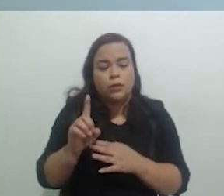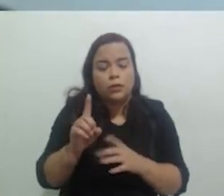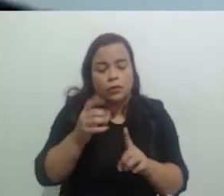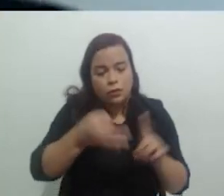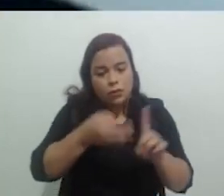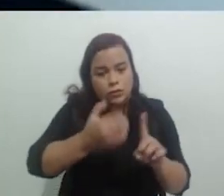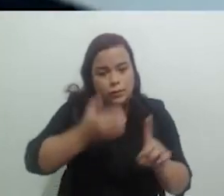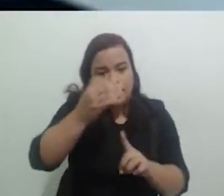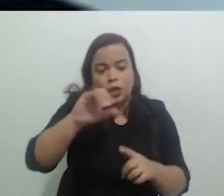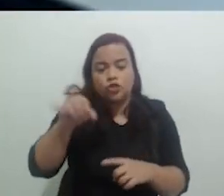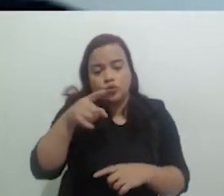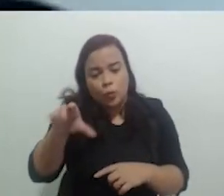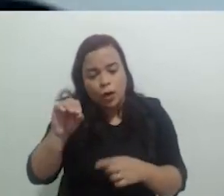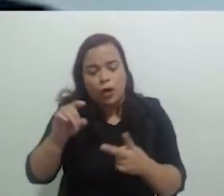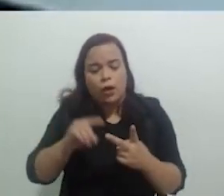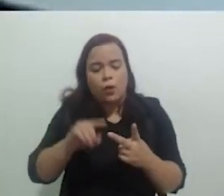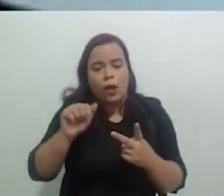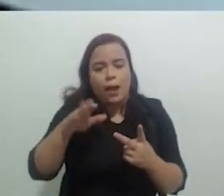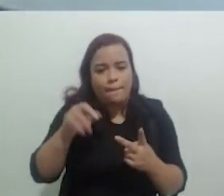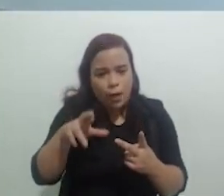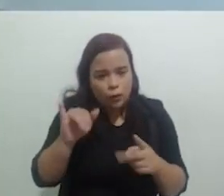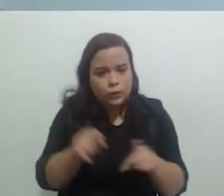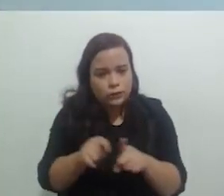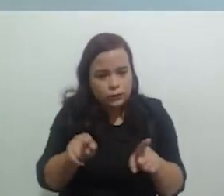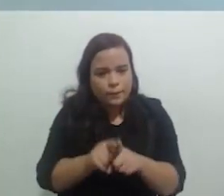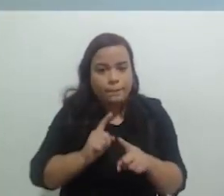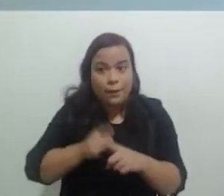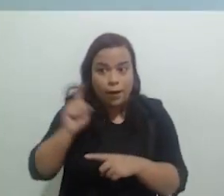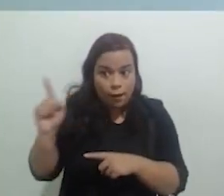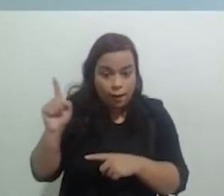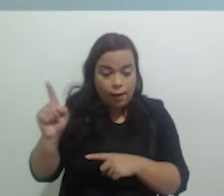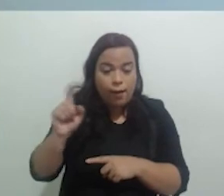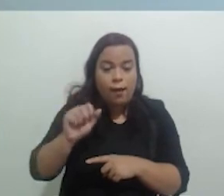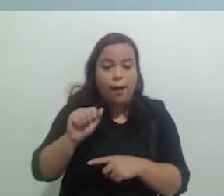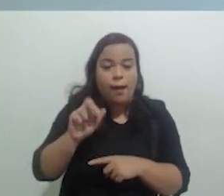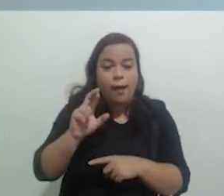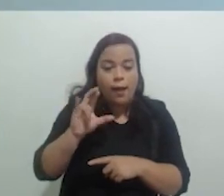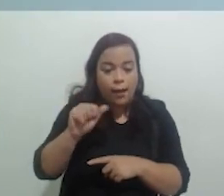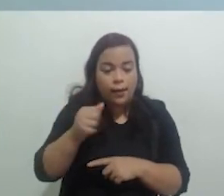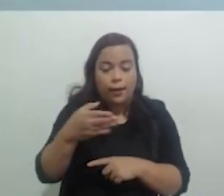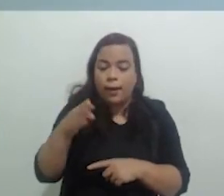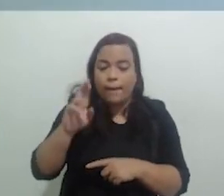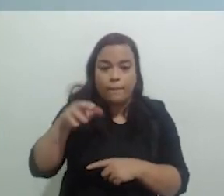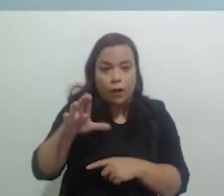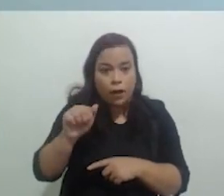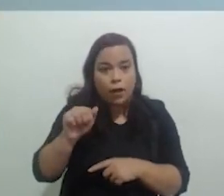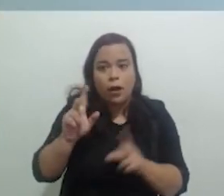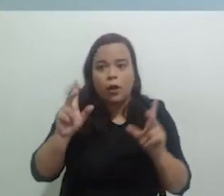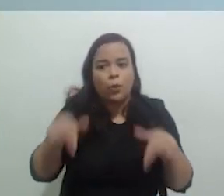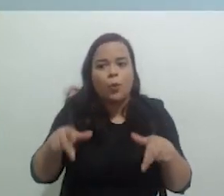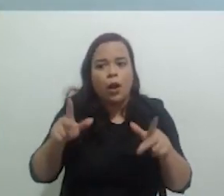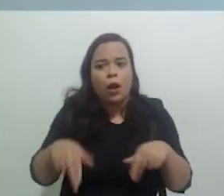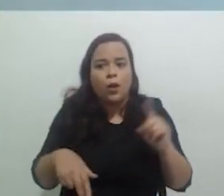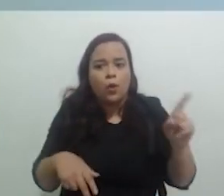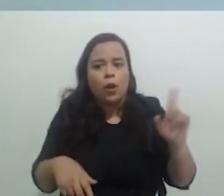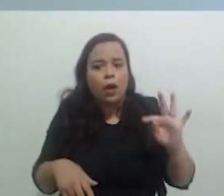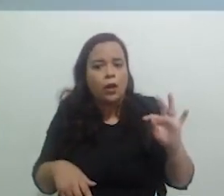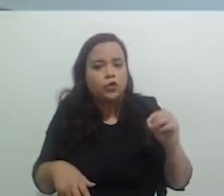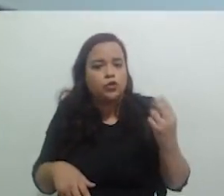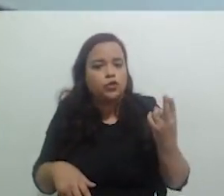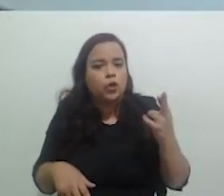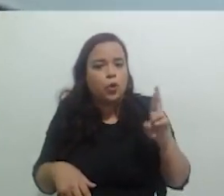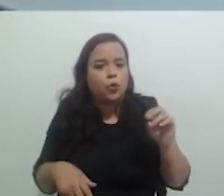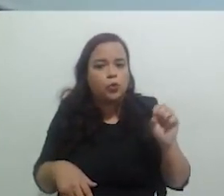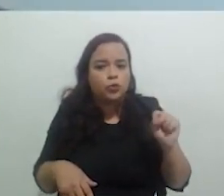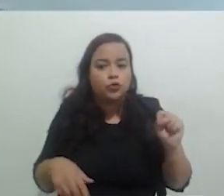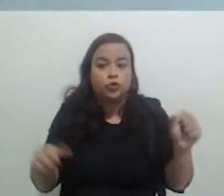agora, de esse de Areia Branca e Açu, reproduz o de Touros com o Rio do Fogo. É a